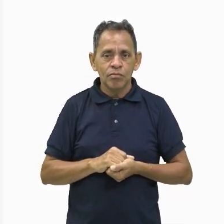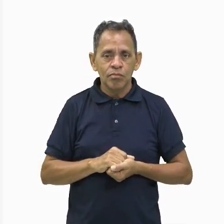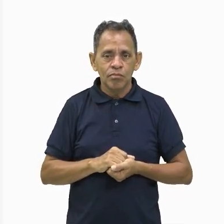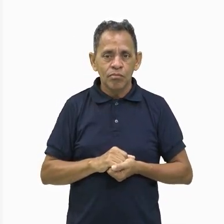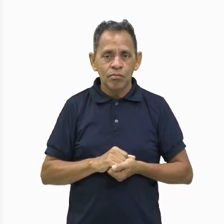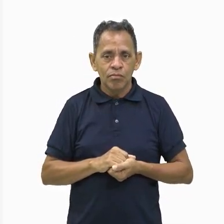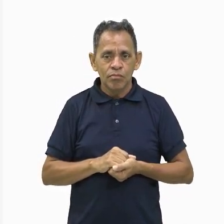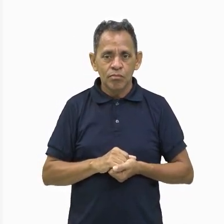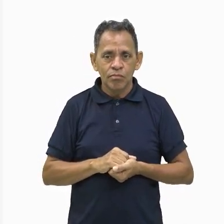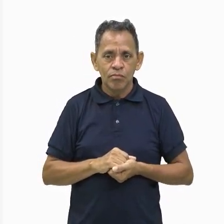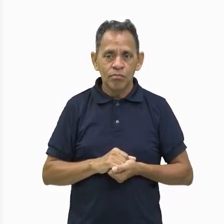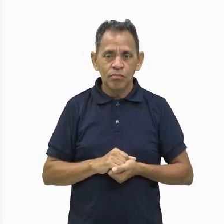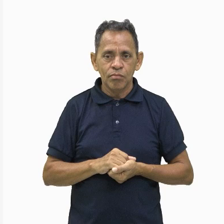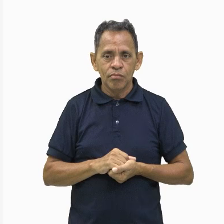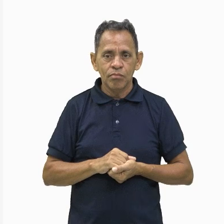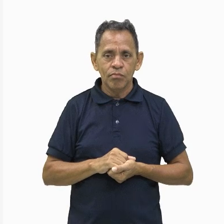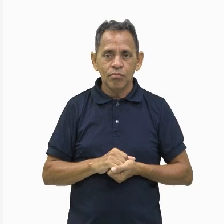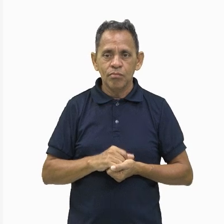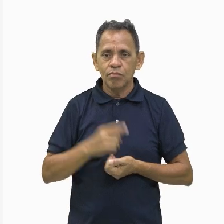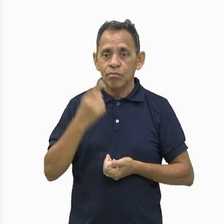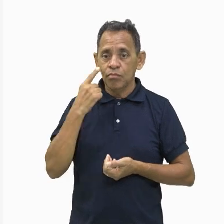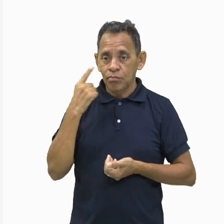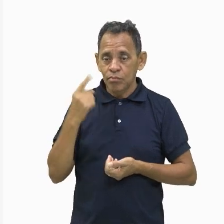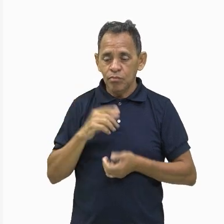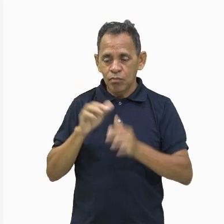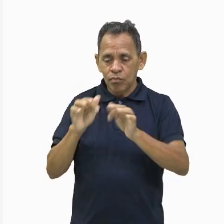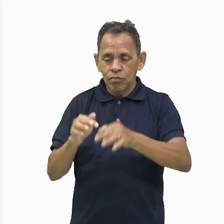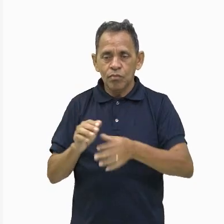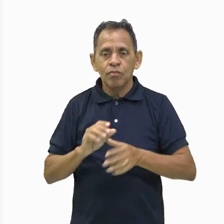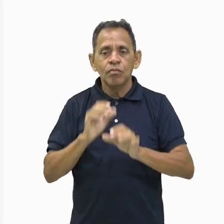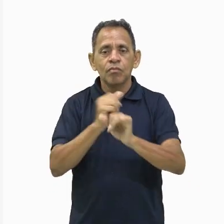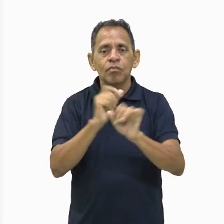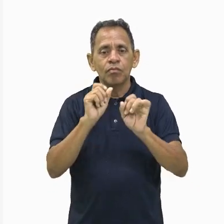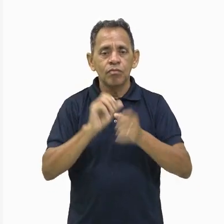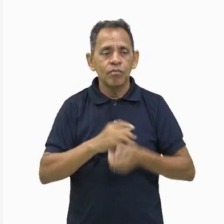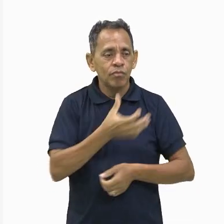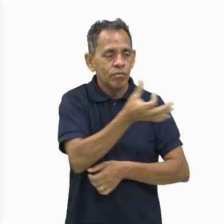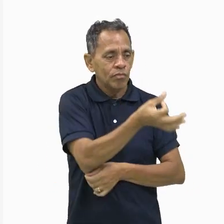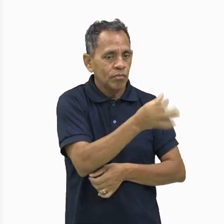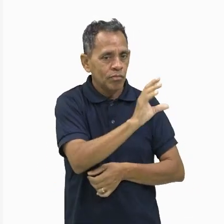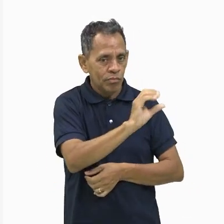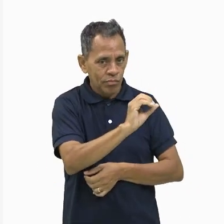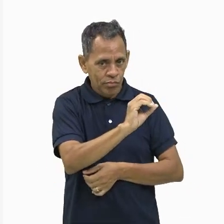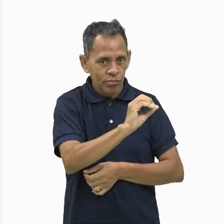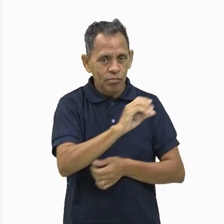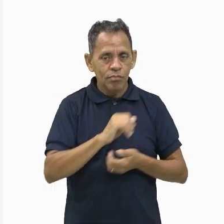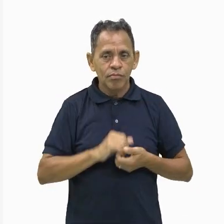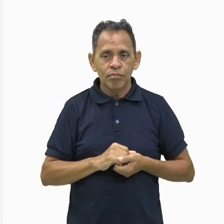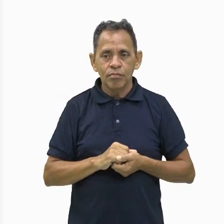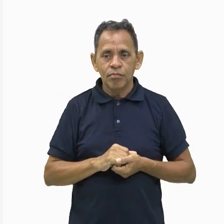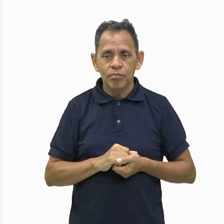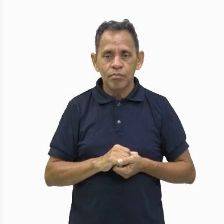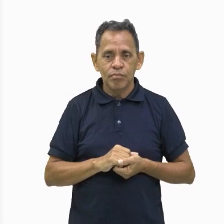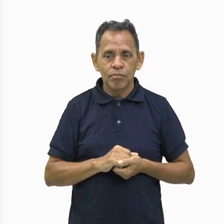fazer o seguinte, o preço final ele será igual, vou colocar aqui, R$60